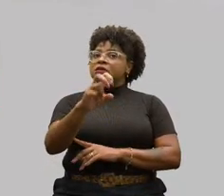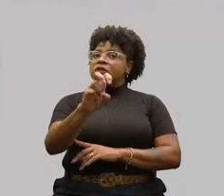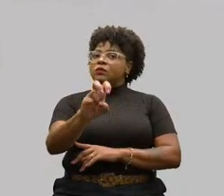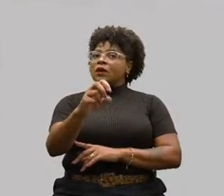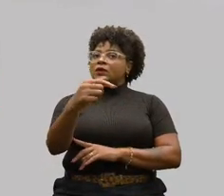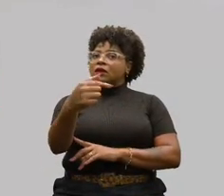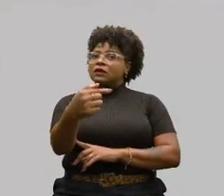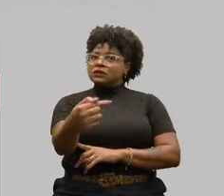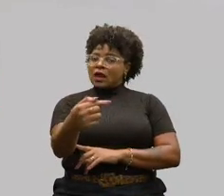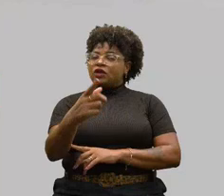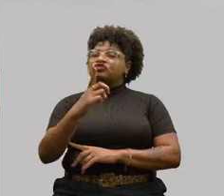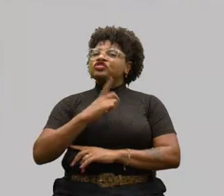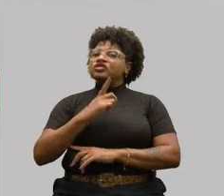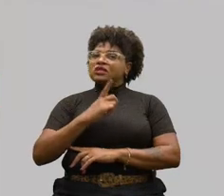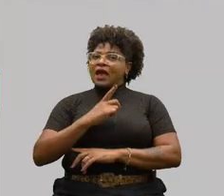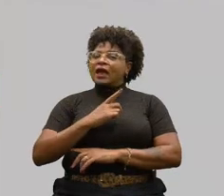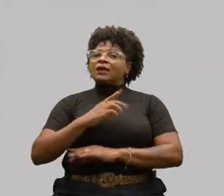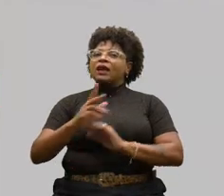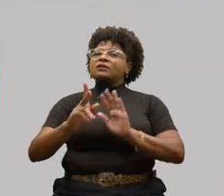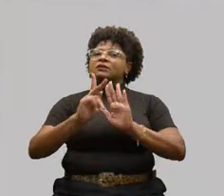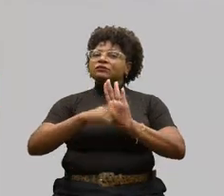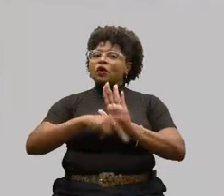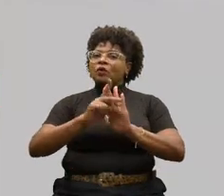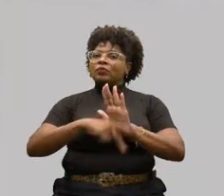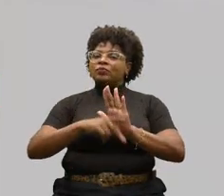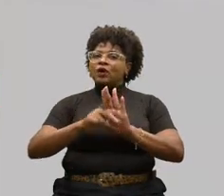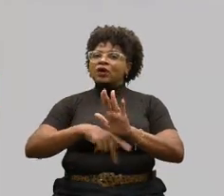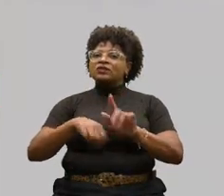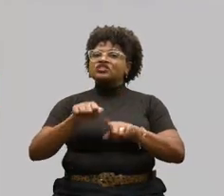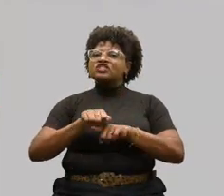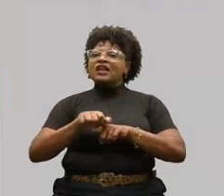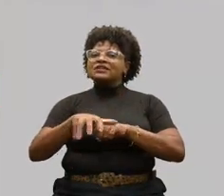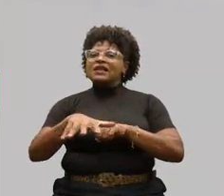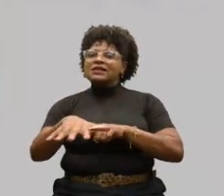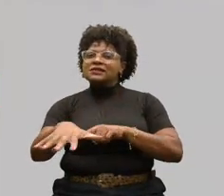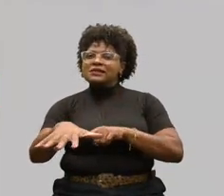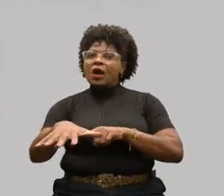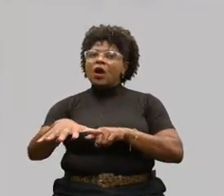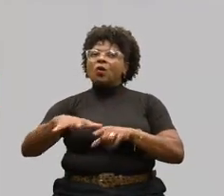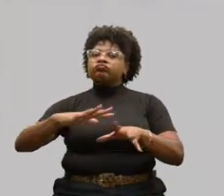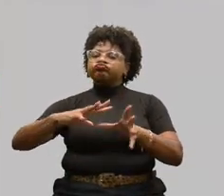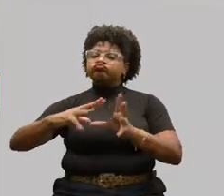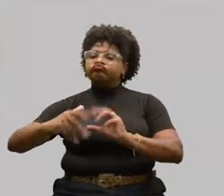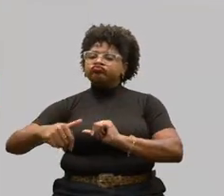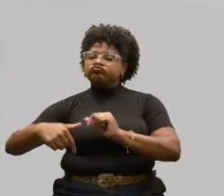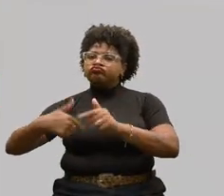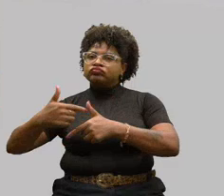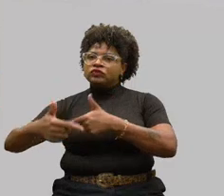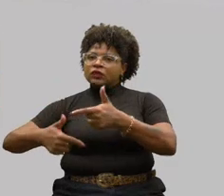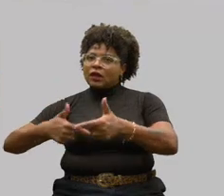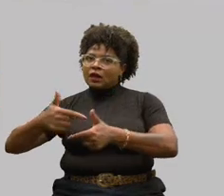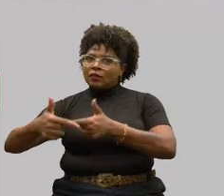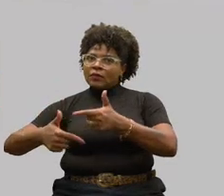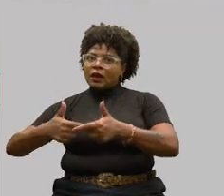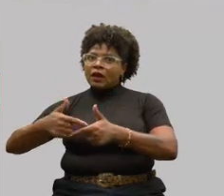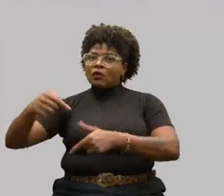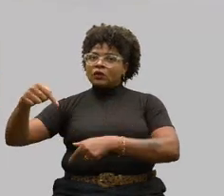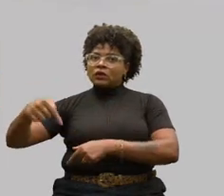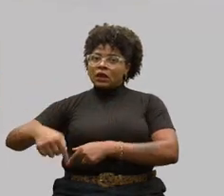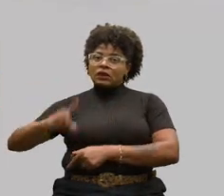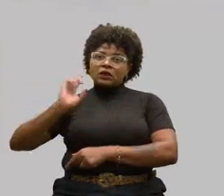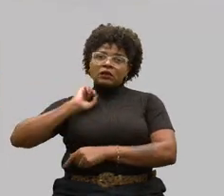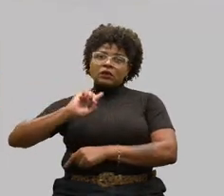programa de inserção no mundo do trabalho e em Minas Gerais nós temos 2.268